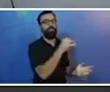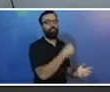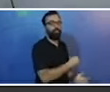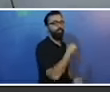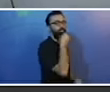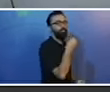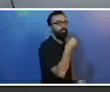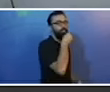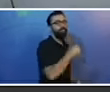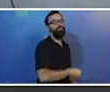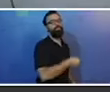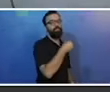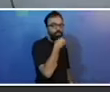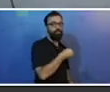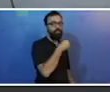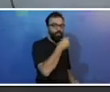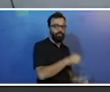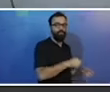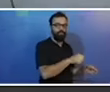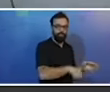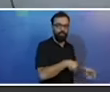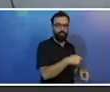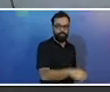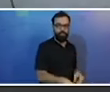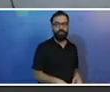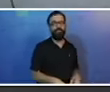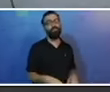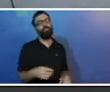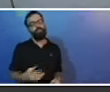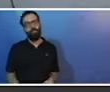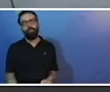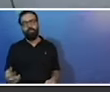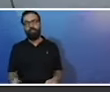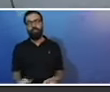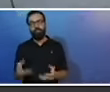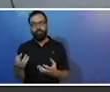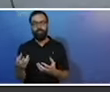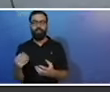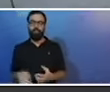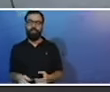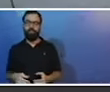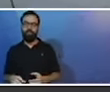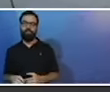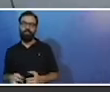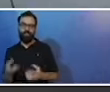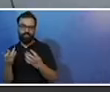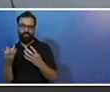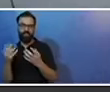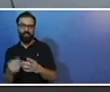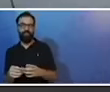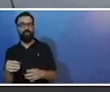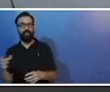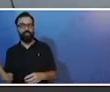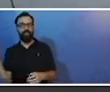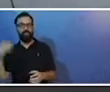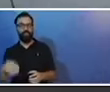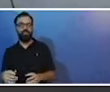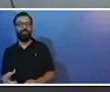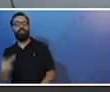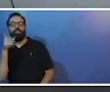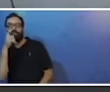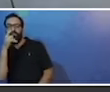mosca na velha e a velha fia estava o fogo no seu lugar quem que veio para